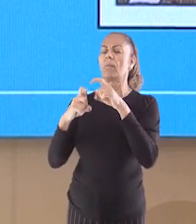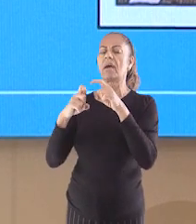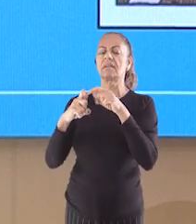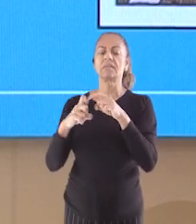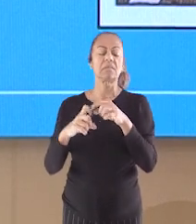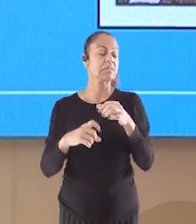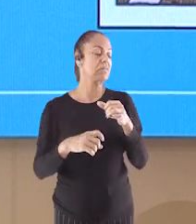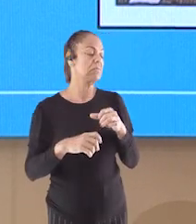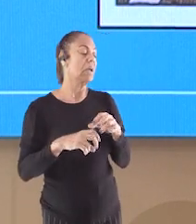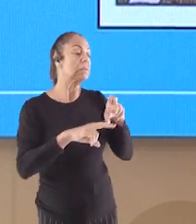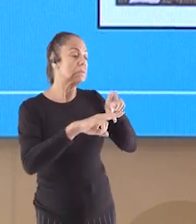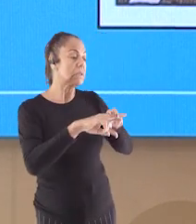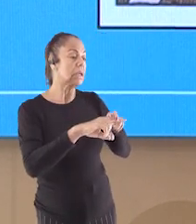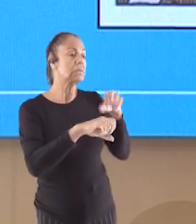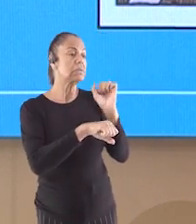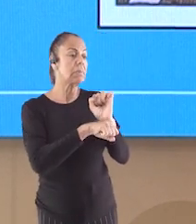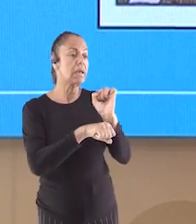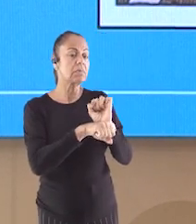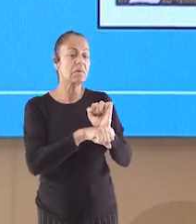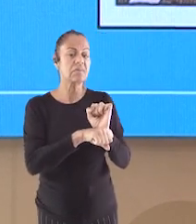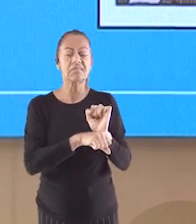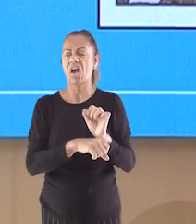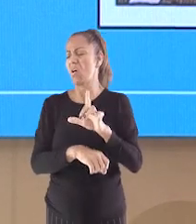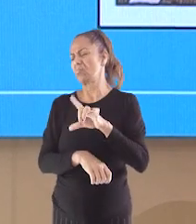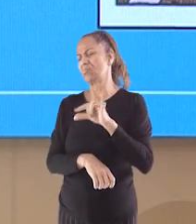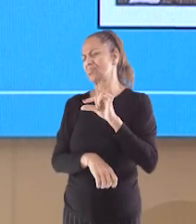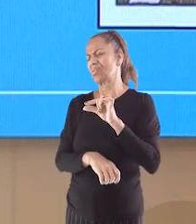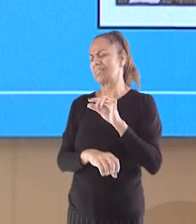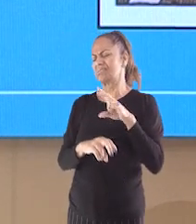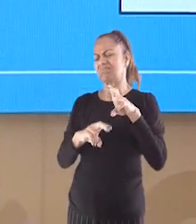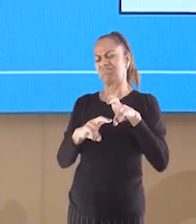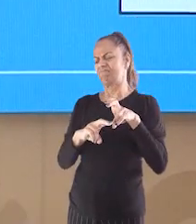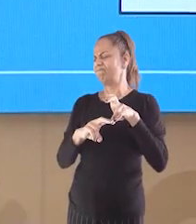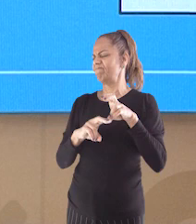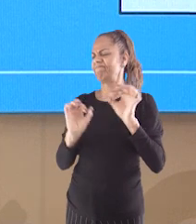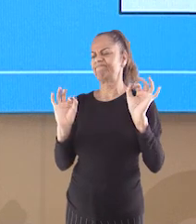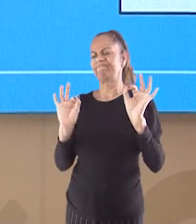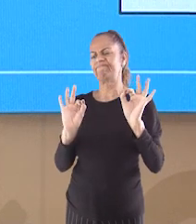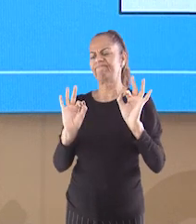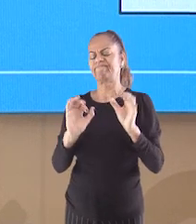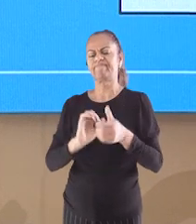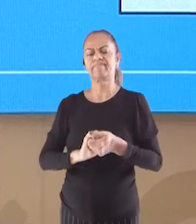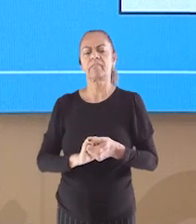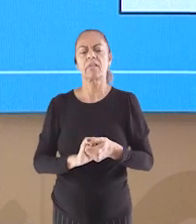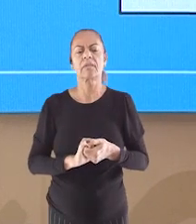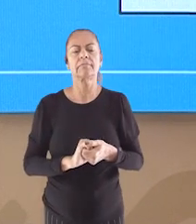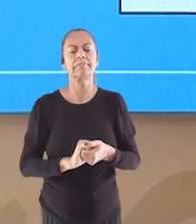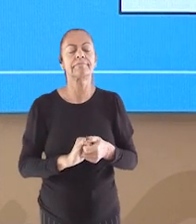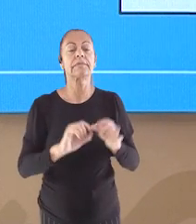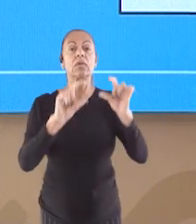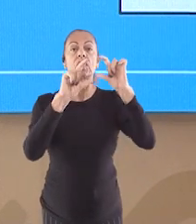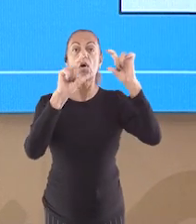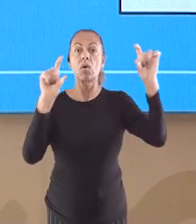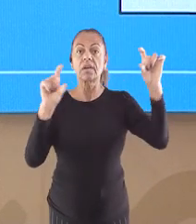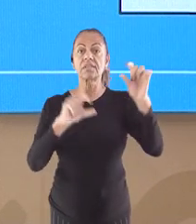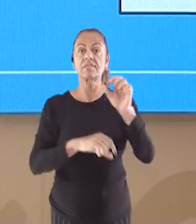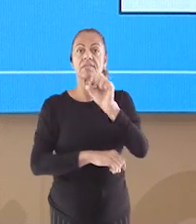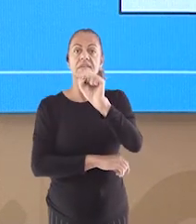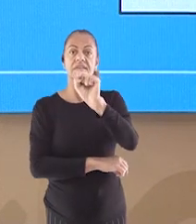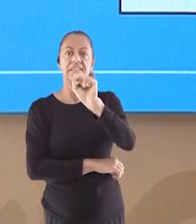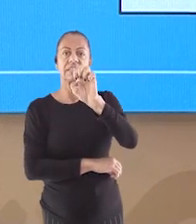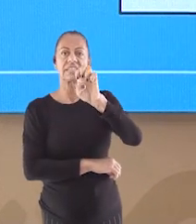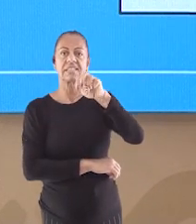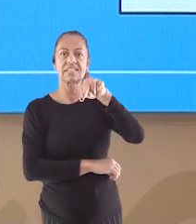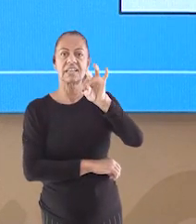não. Sente-se e espere um pouco. Prefiro não me sentar. Aqui nós temos a presença de dois pronomes em duas